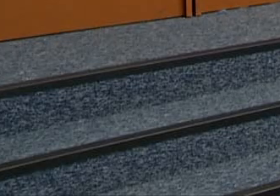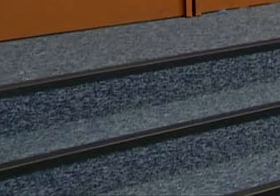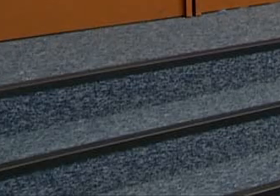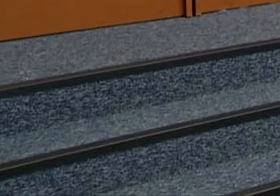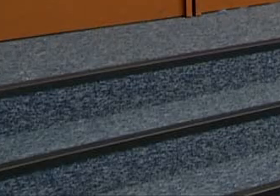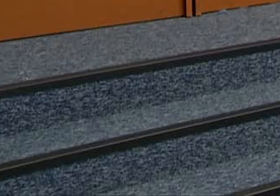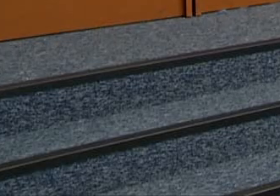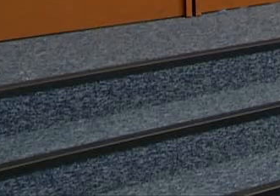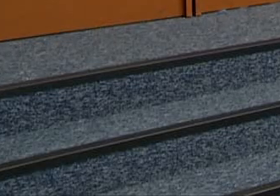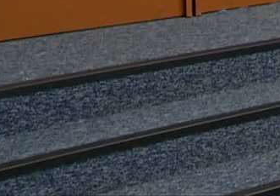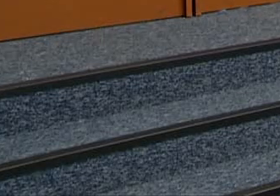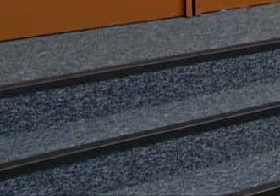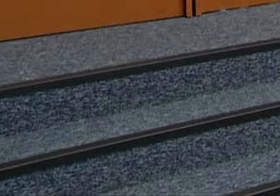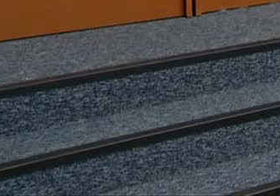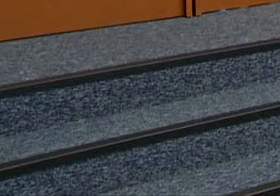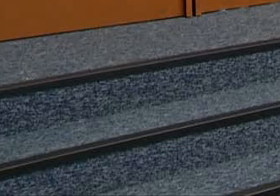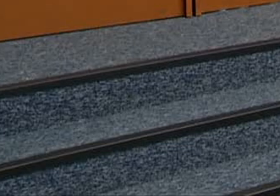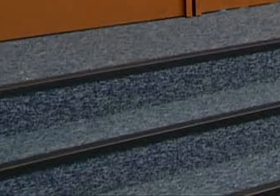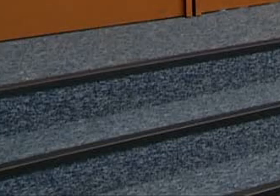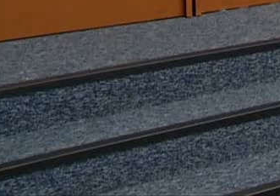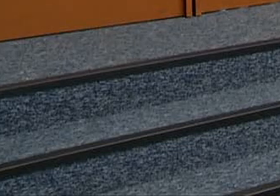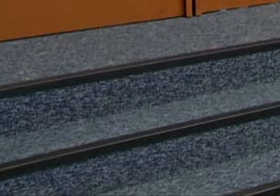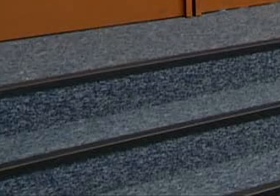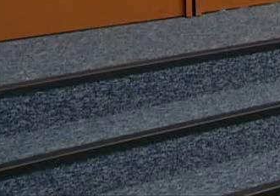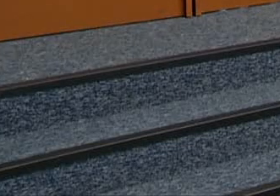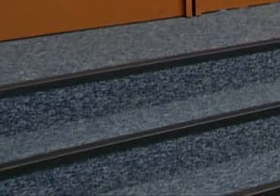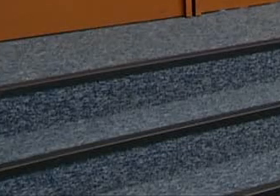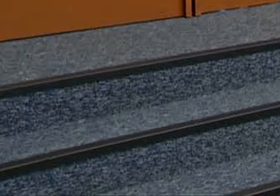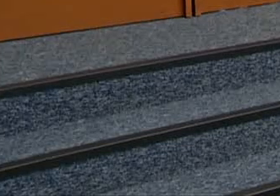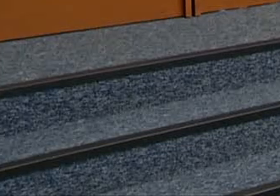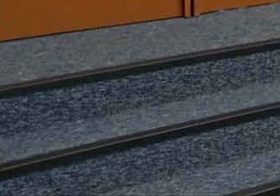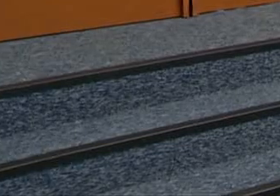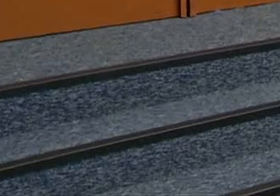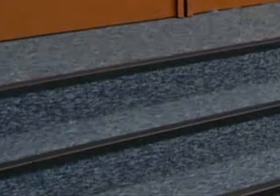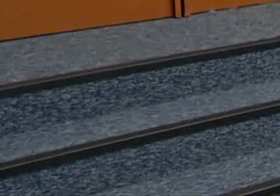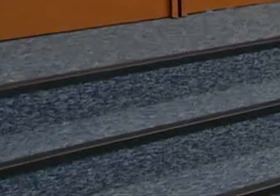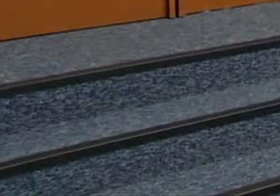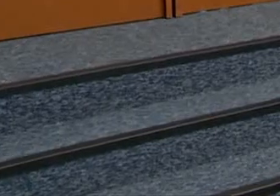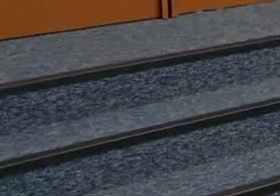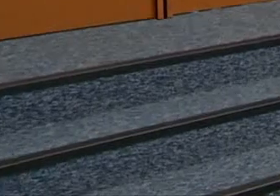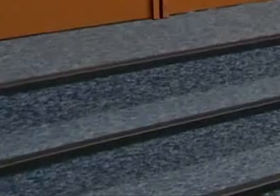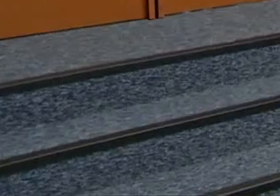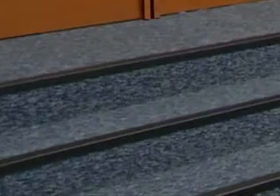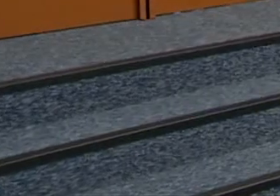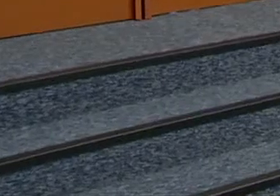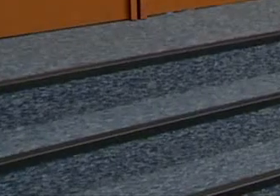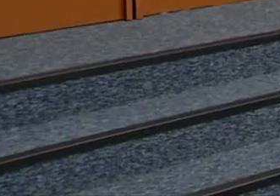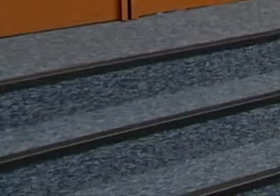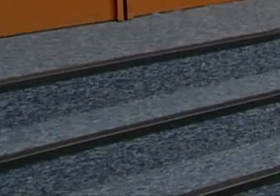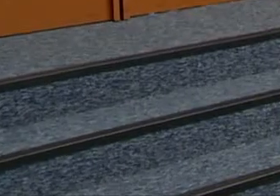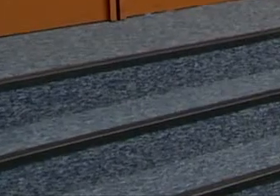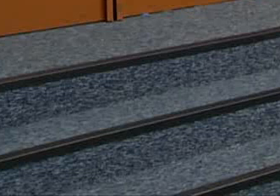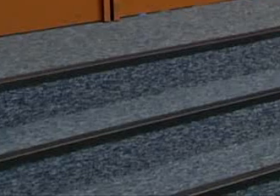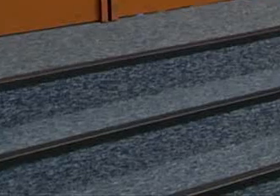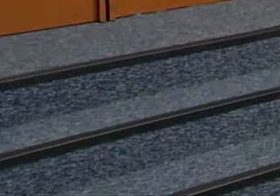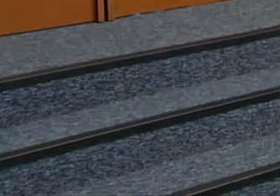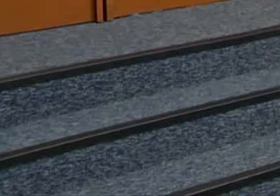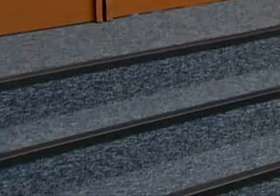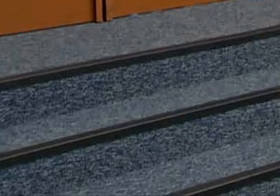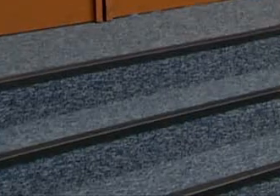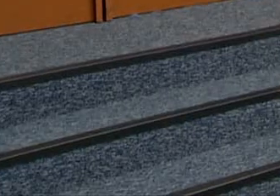Júnior. Por gentileza, solicito que venha aqui à frente, acompanhado da sua